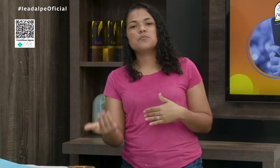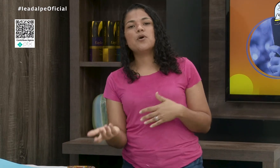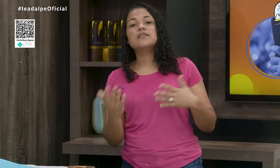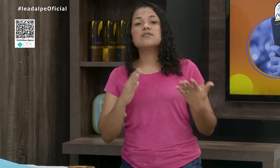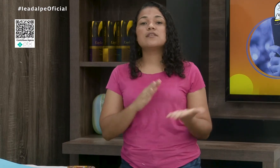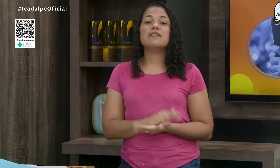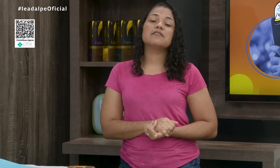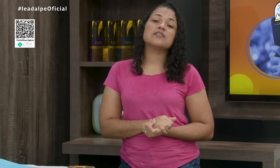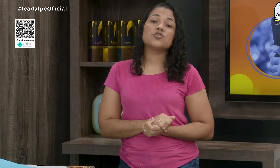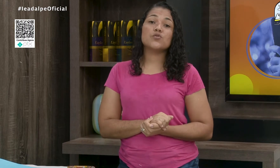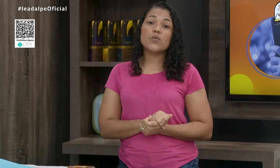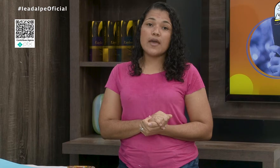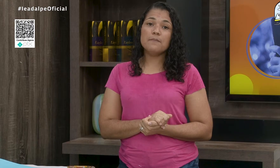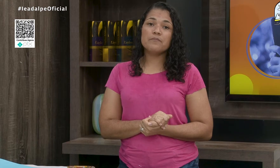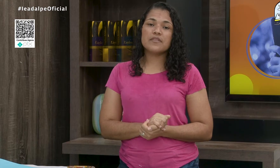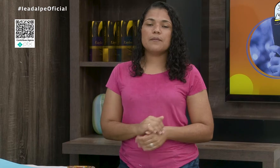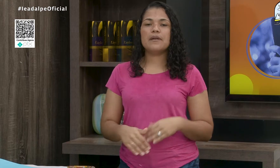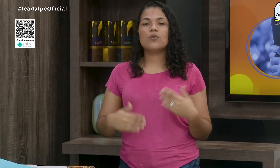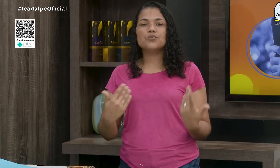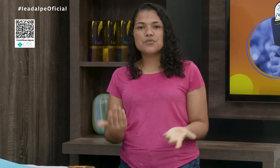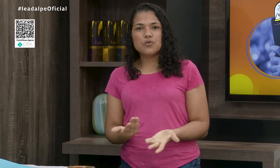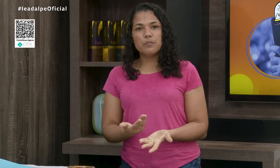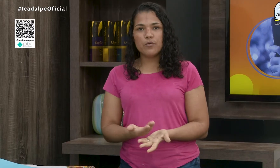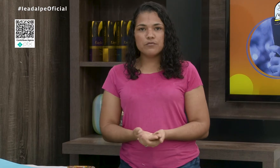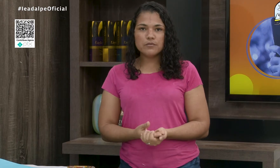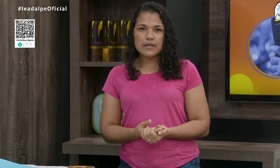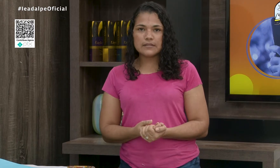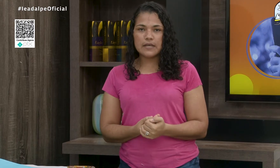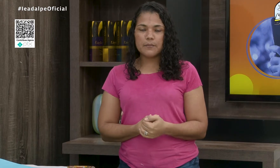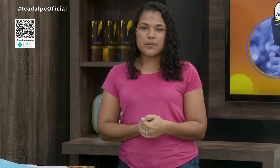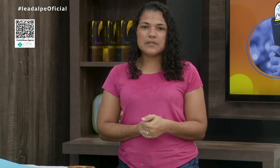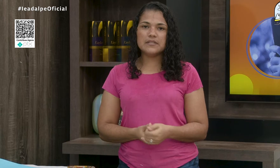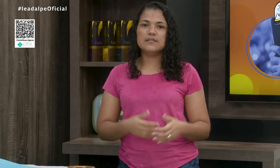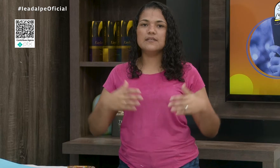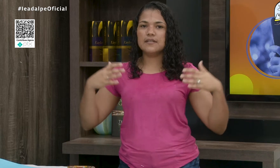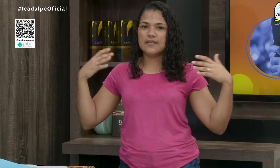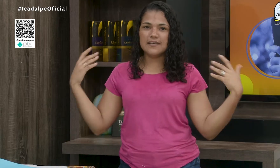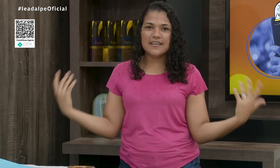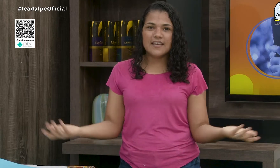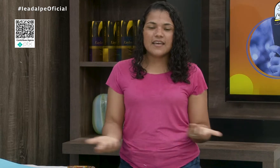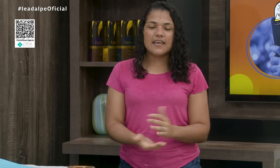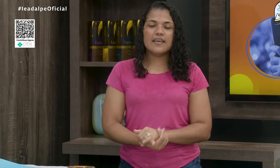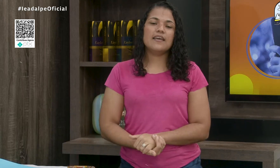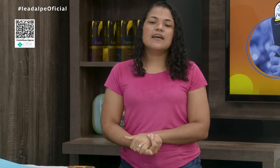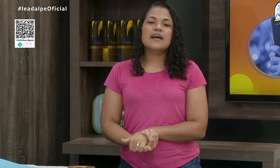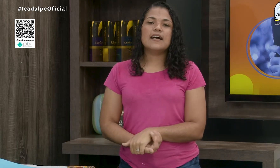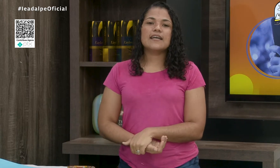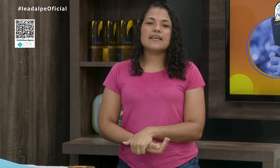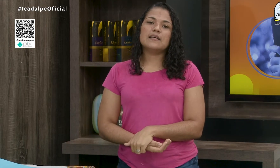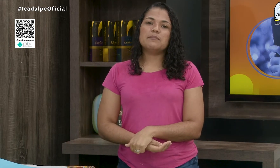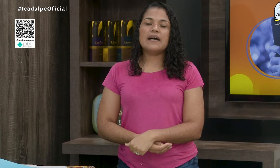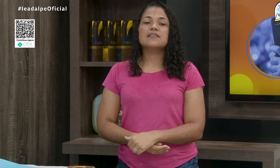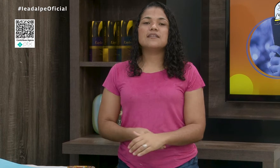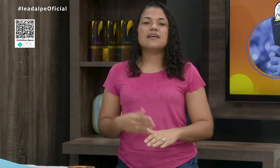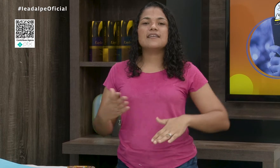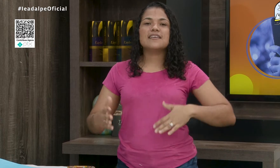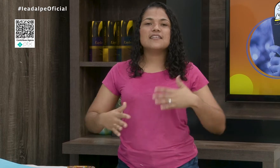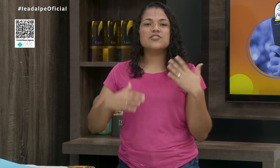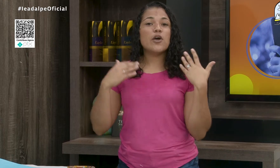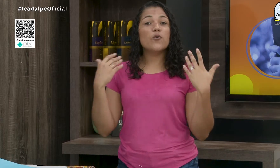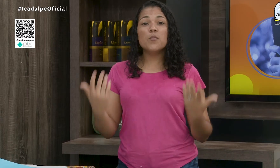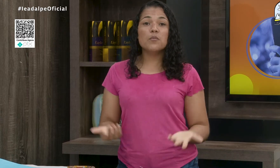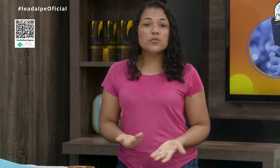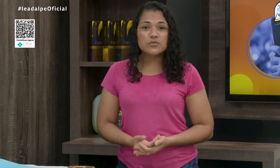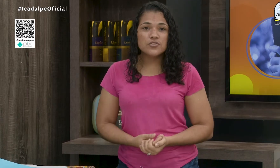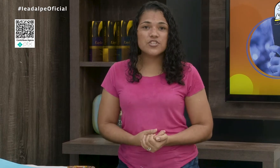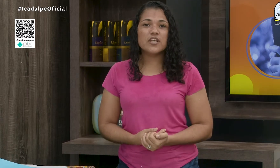que Moisés morre, Deus, ele levanta Josué, né, para conduzir o povo à terra prometida, né? Tem aquela parte lá, né, que